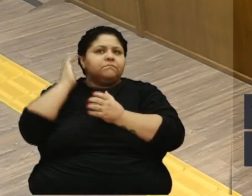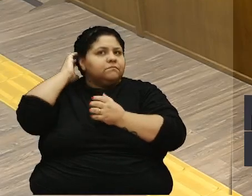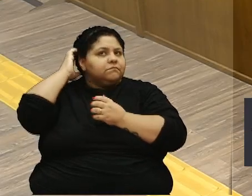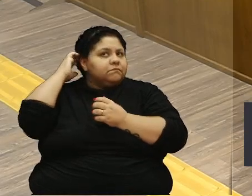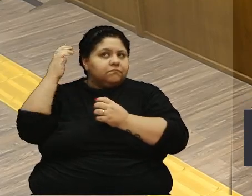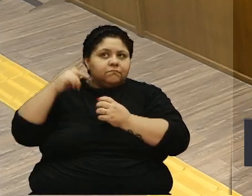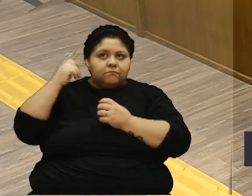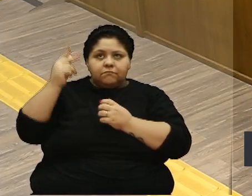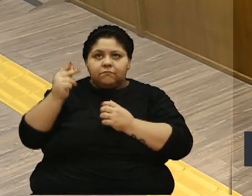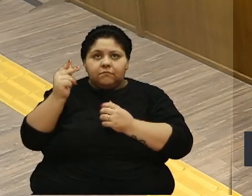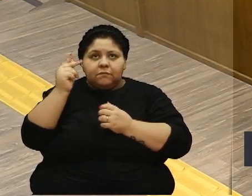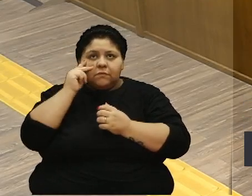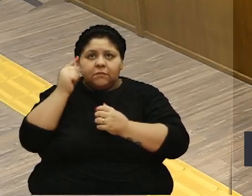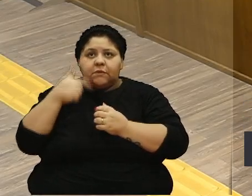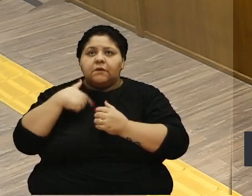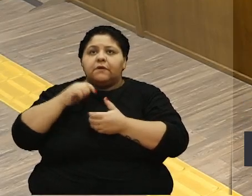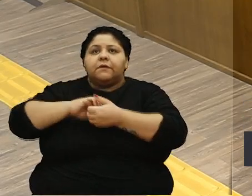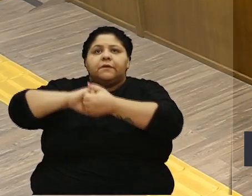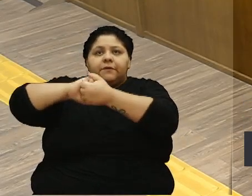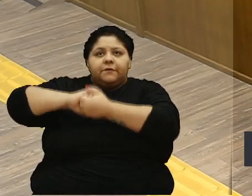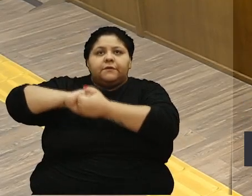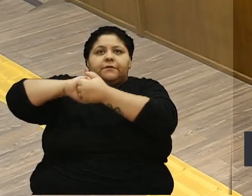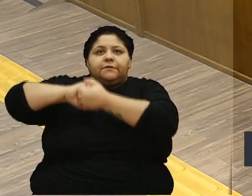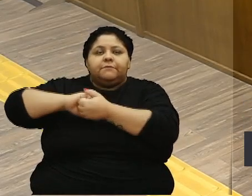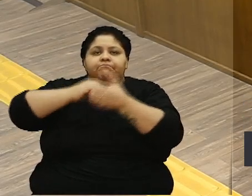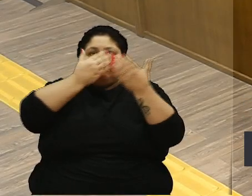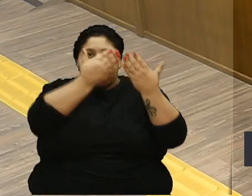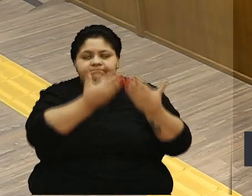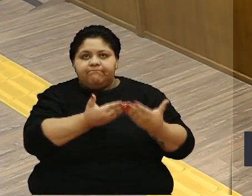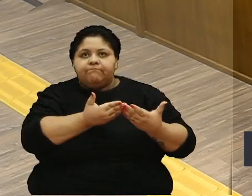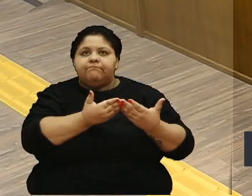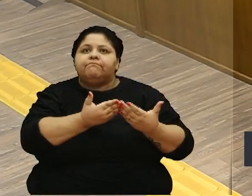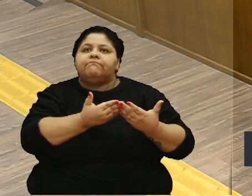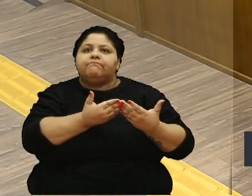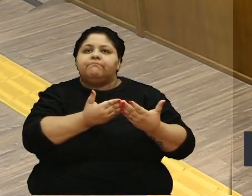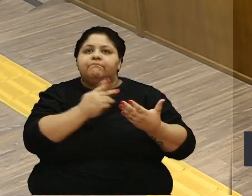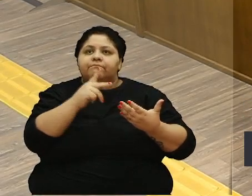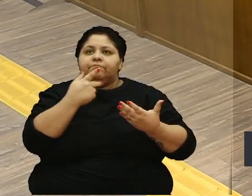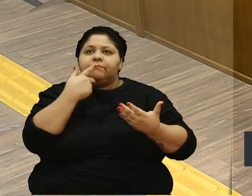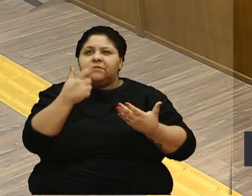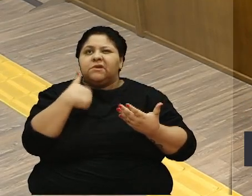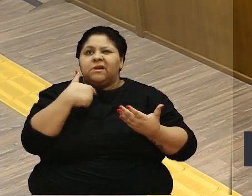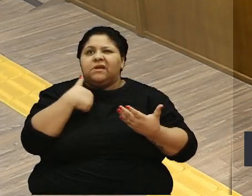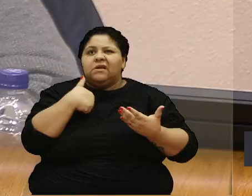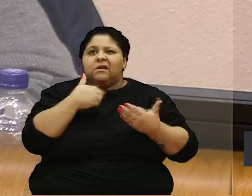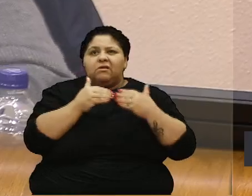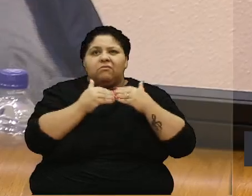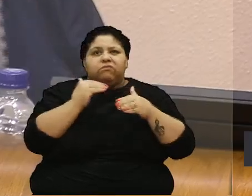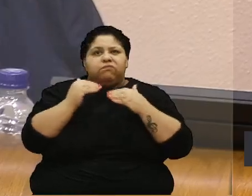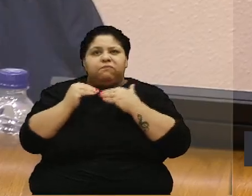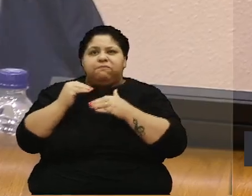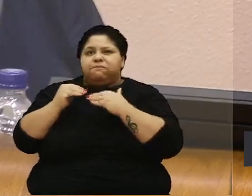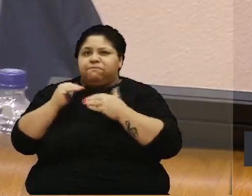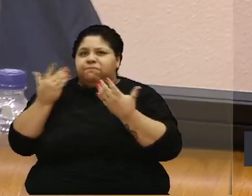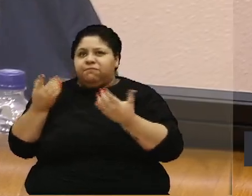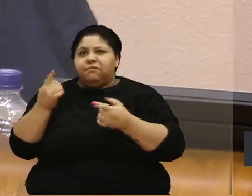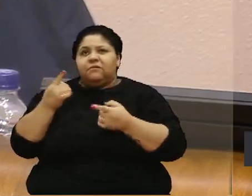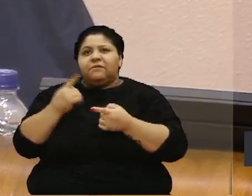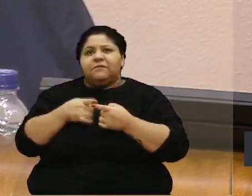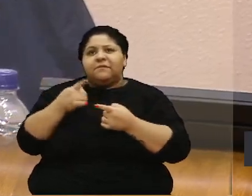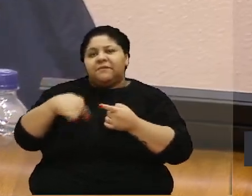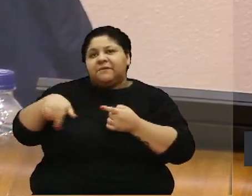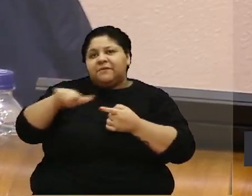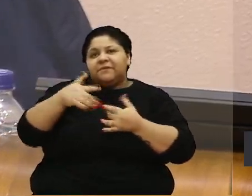Vereador Cláudio, meus cumprimentos a Vossa Excelência pela sua fala. Me permita discordar, né? Porque nós